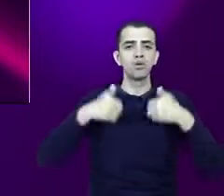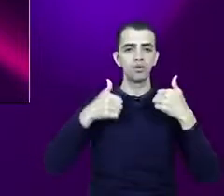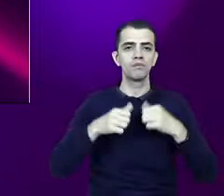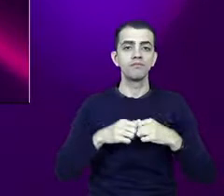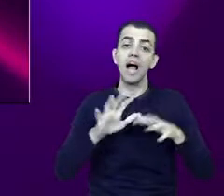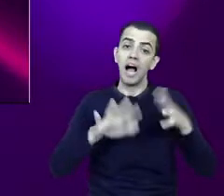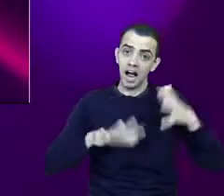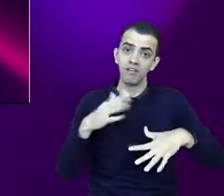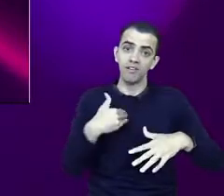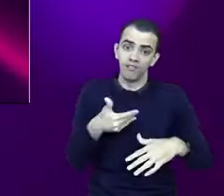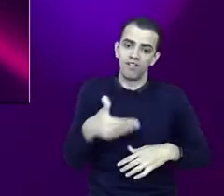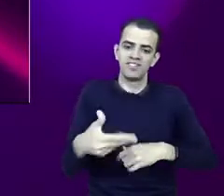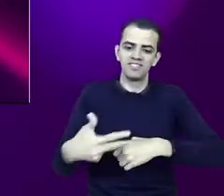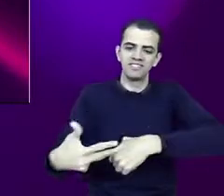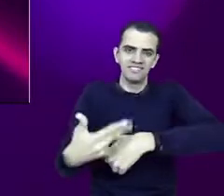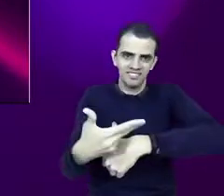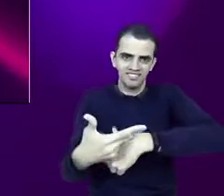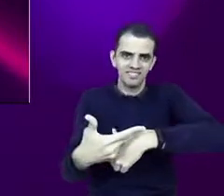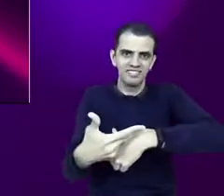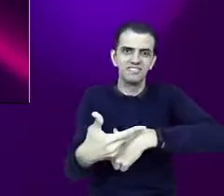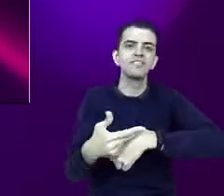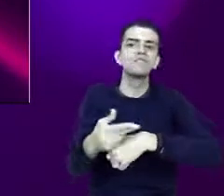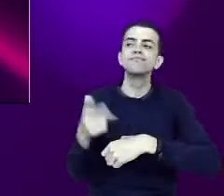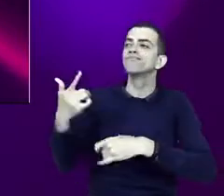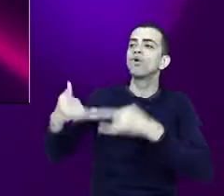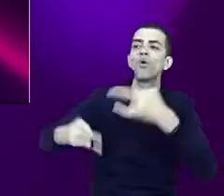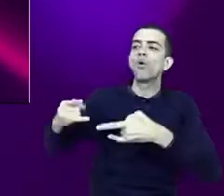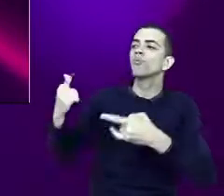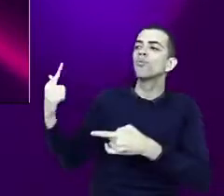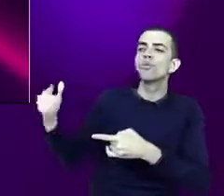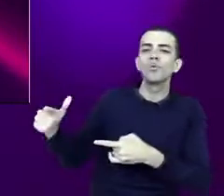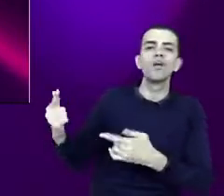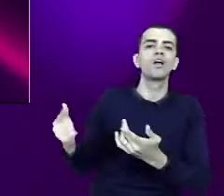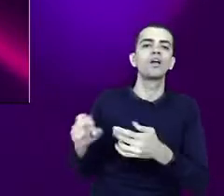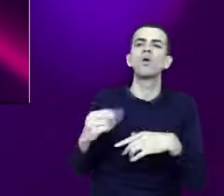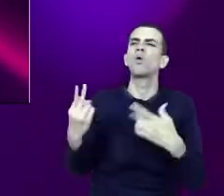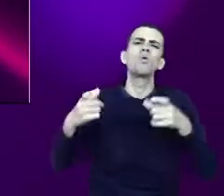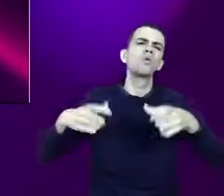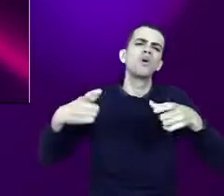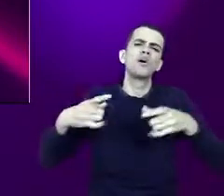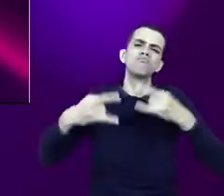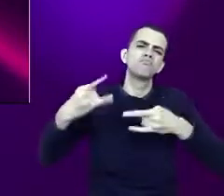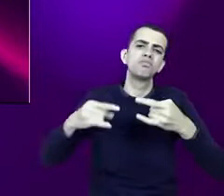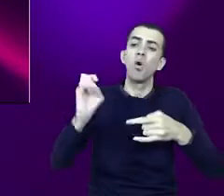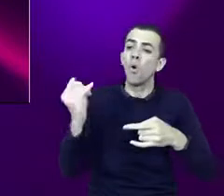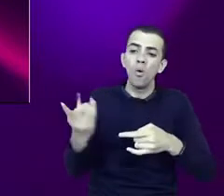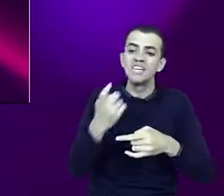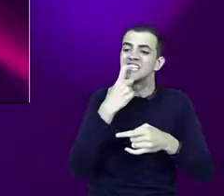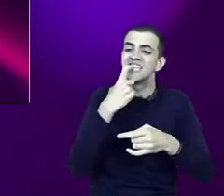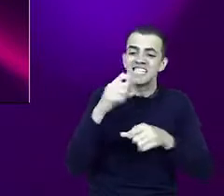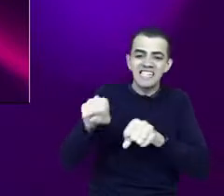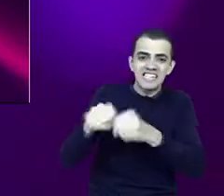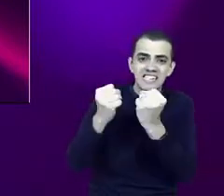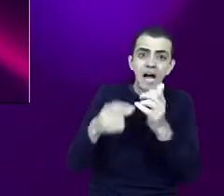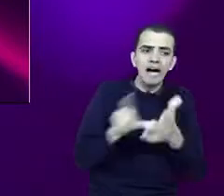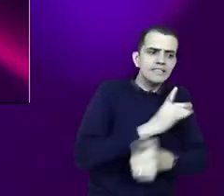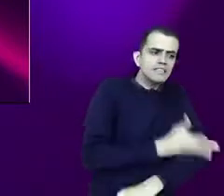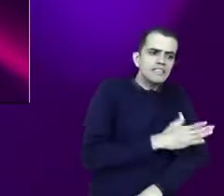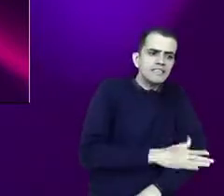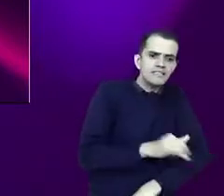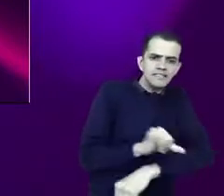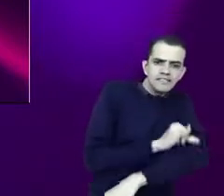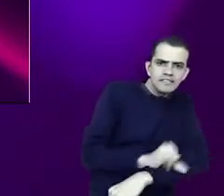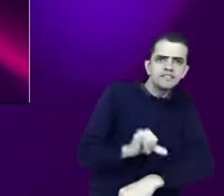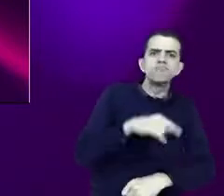robô, seja porque eu estou em algum serviço que não tem o robô, ou uma fratura que não dá tempo de planejamento, eu